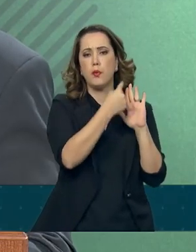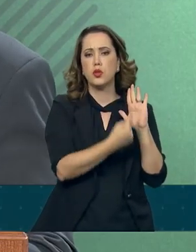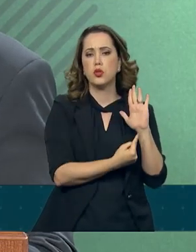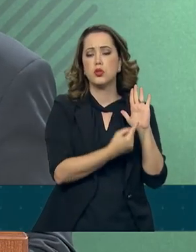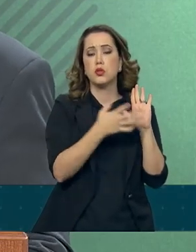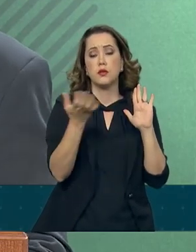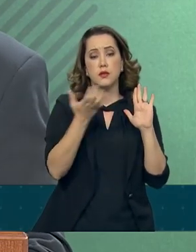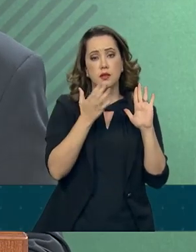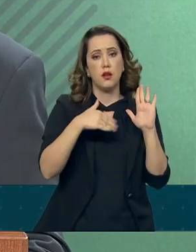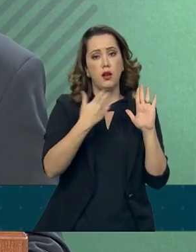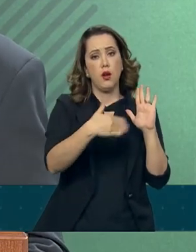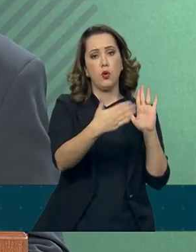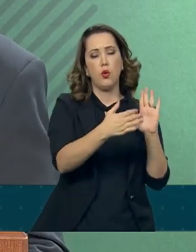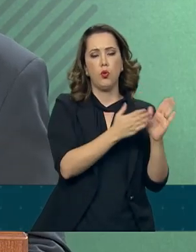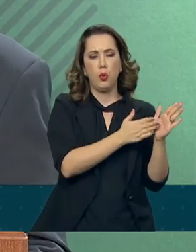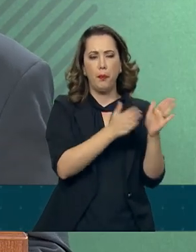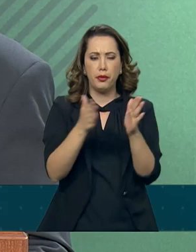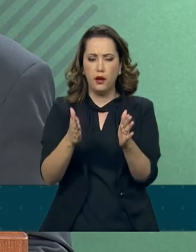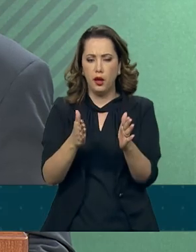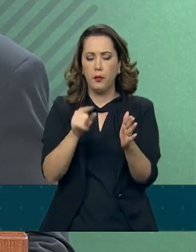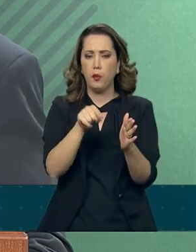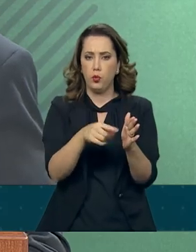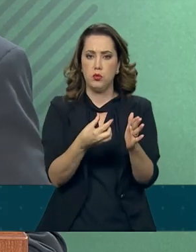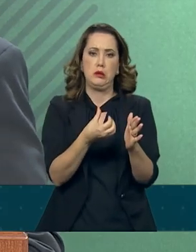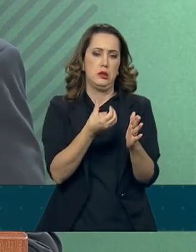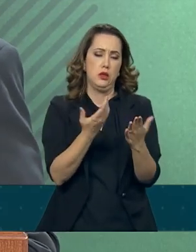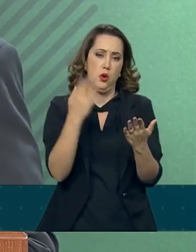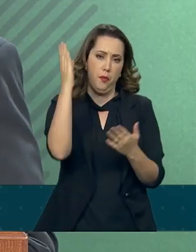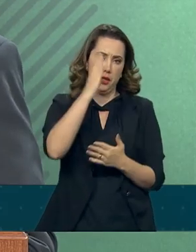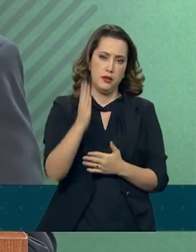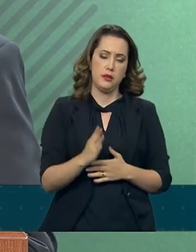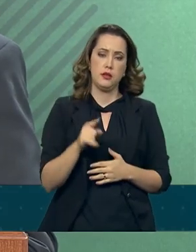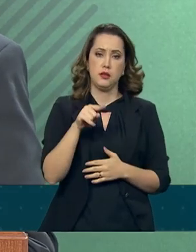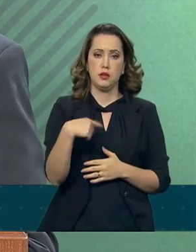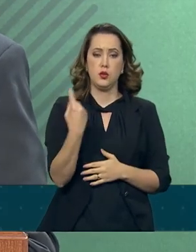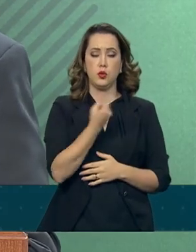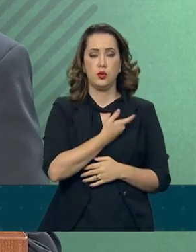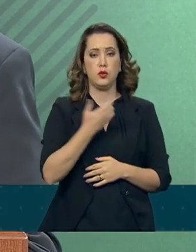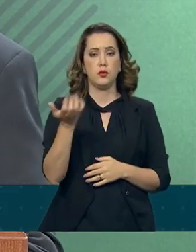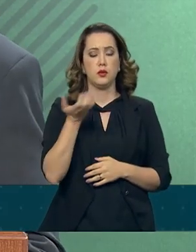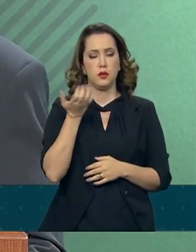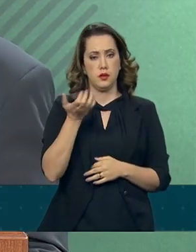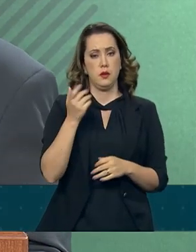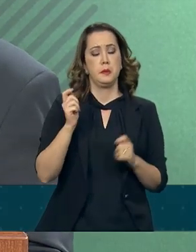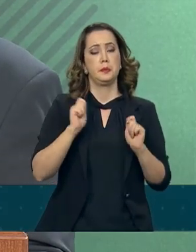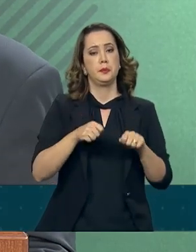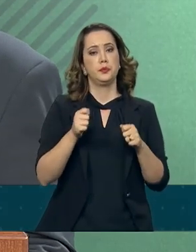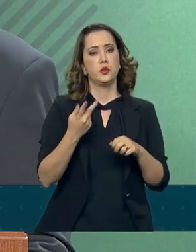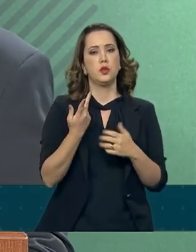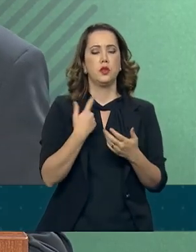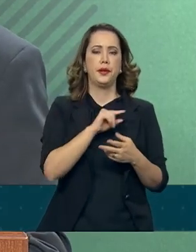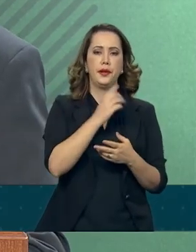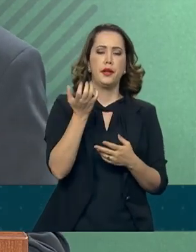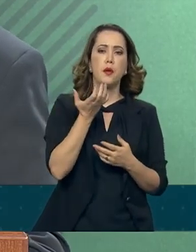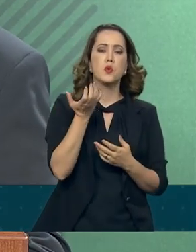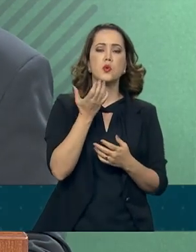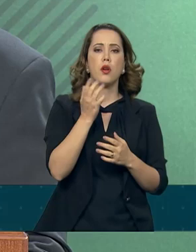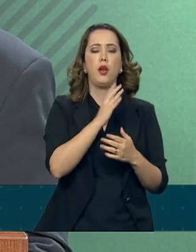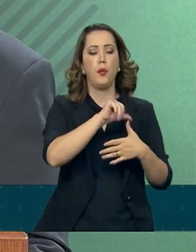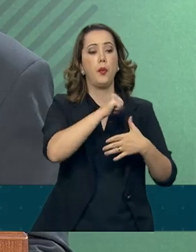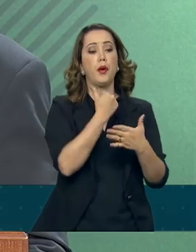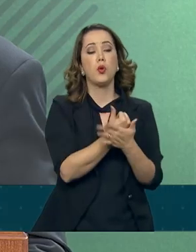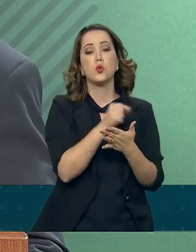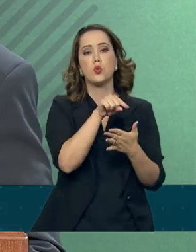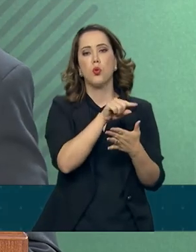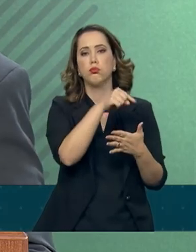perseguidas ao longo daquele período no caso específico do brasil nós é haveremos de perseguir aquilo que já foi citado